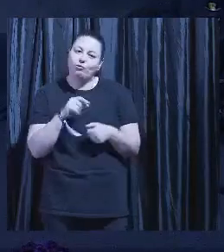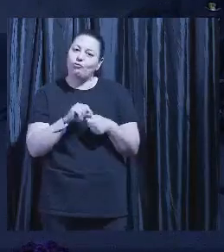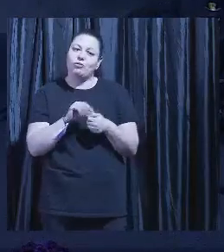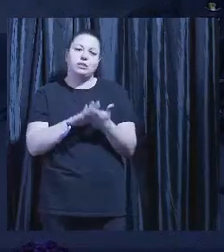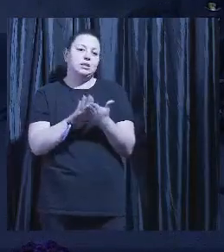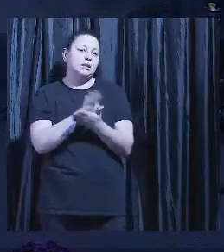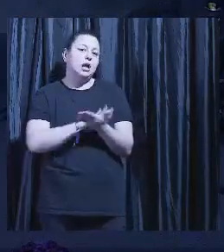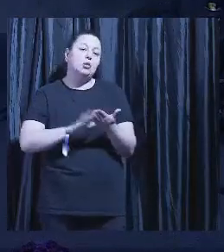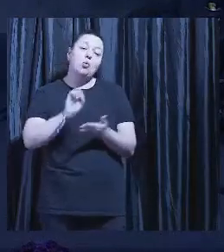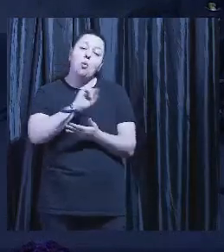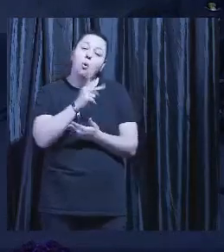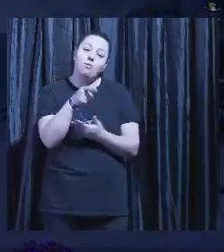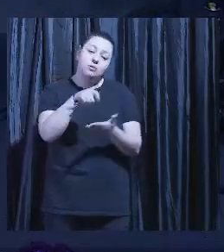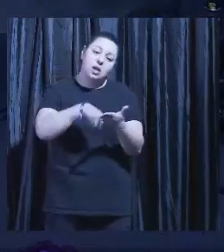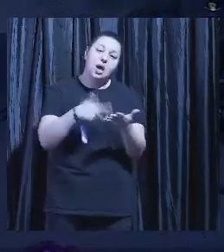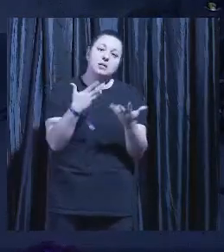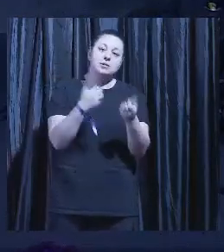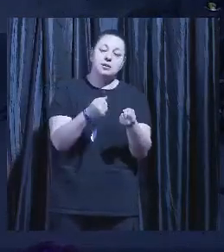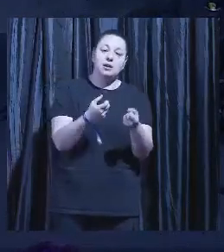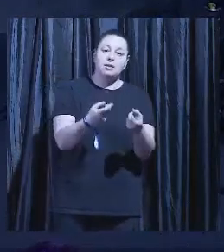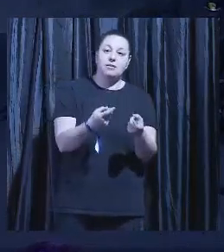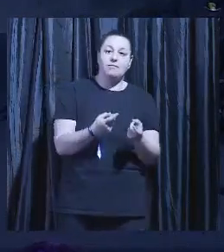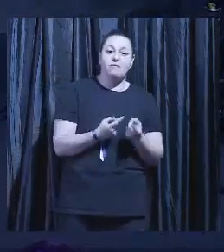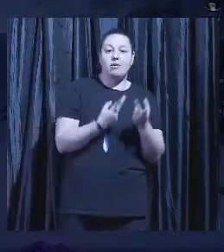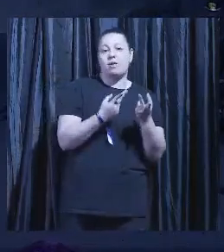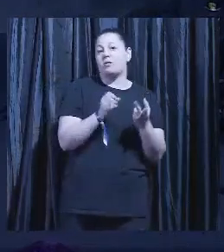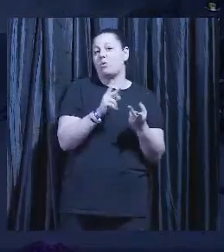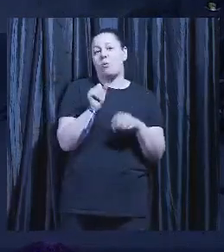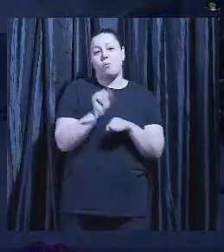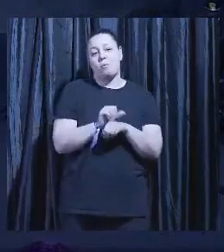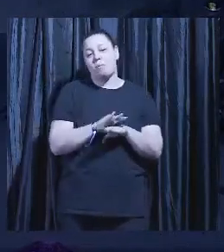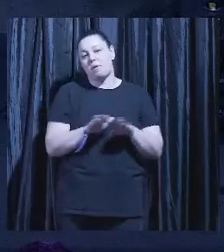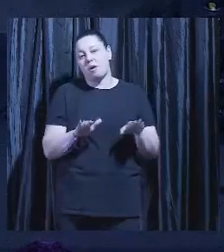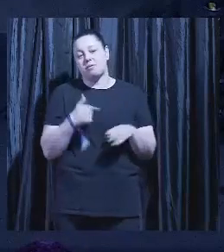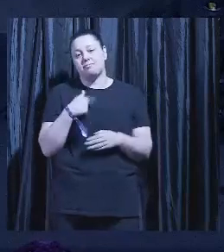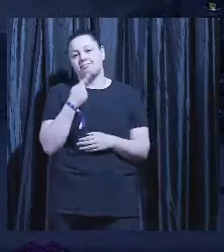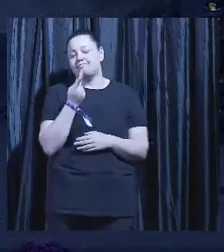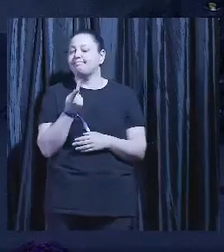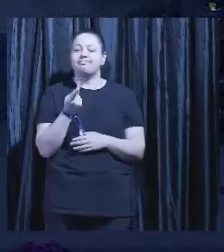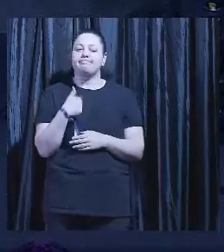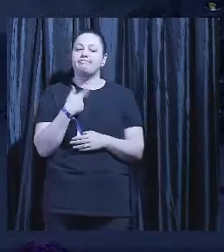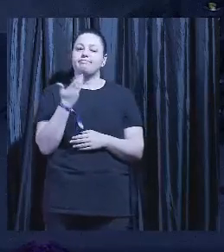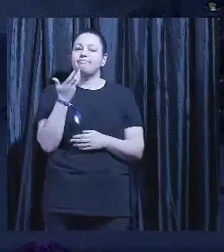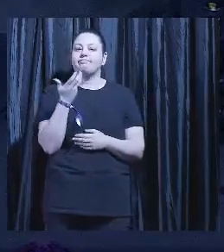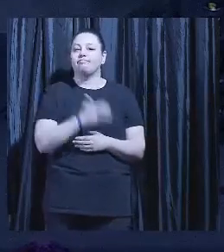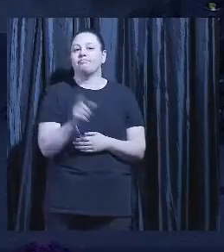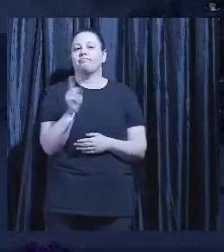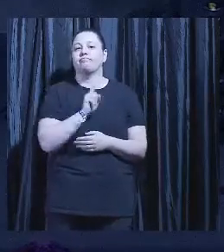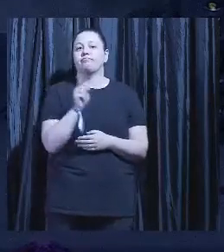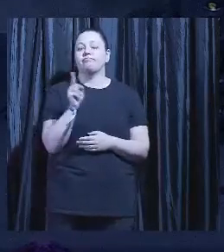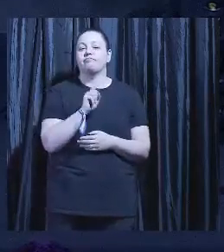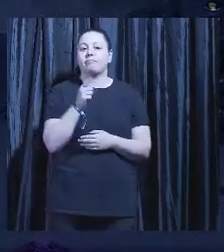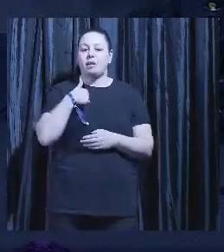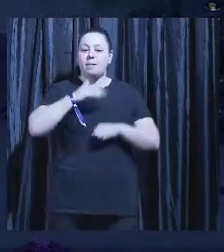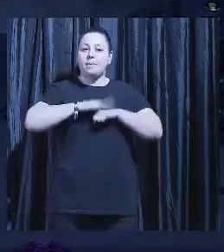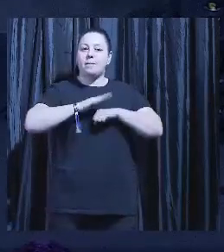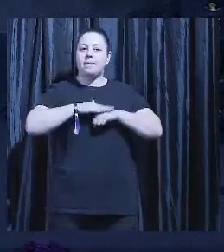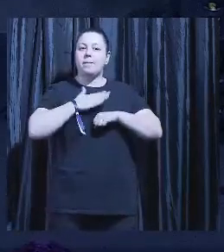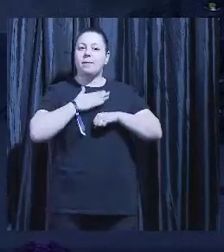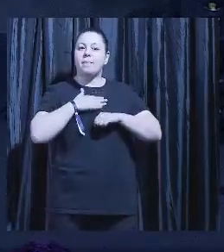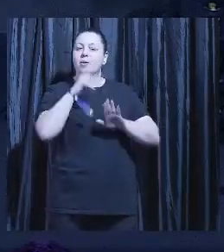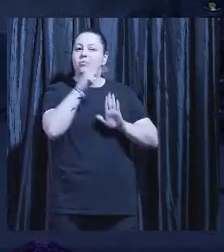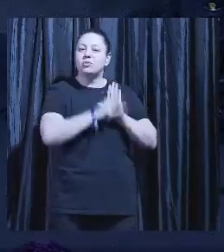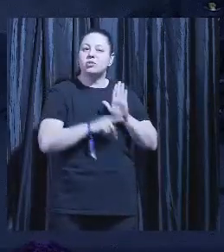ou você vende pra gente, ou a gente para a relação por aqui. Aí eu falei para ele, eu não quero. Falei, eu desenvolvi esse projeto com